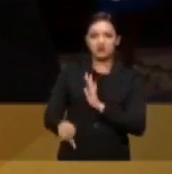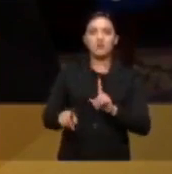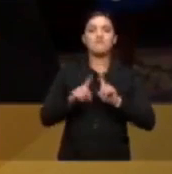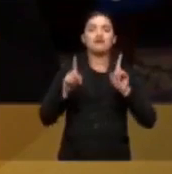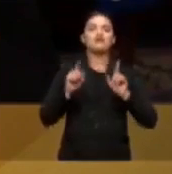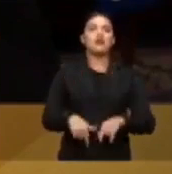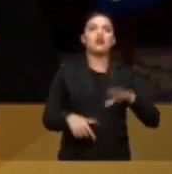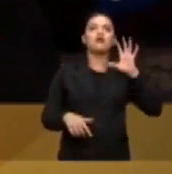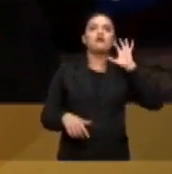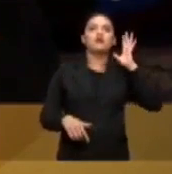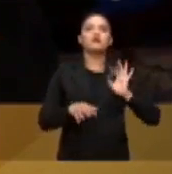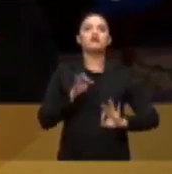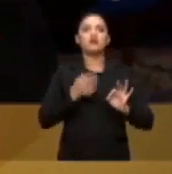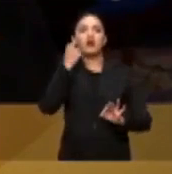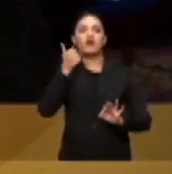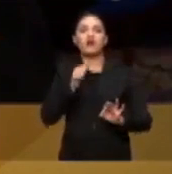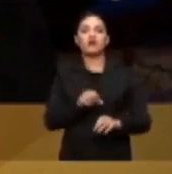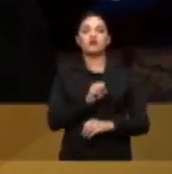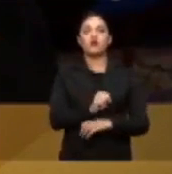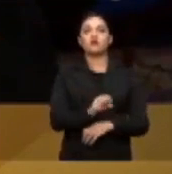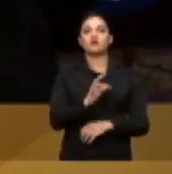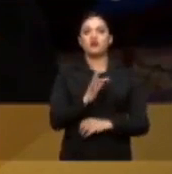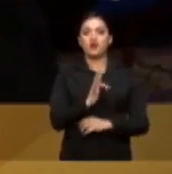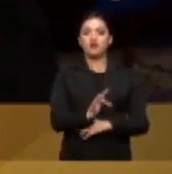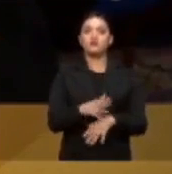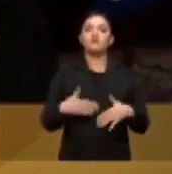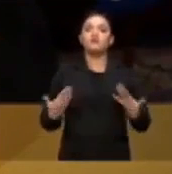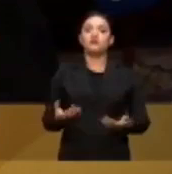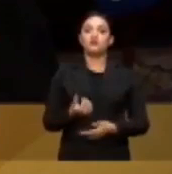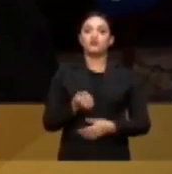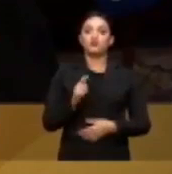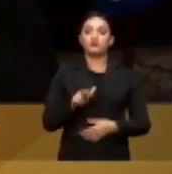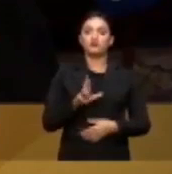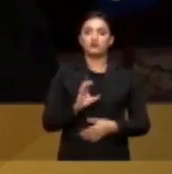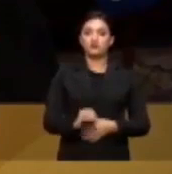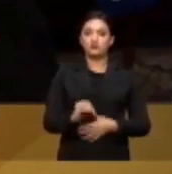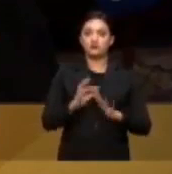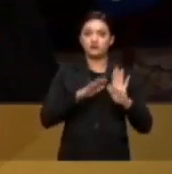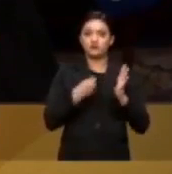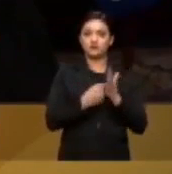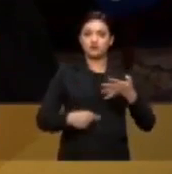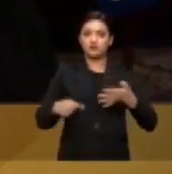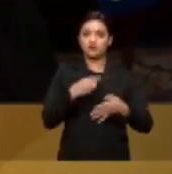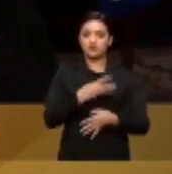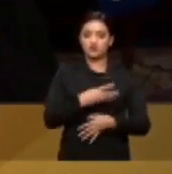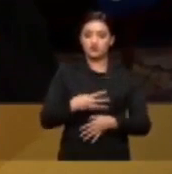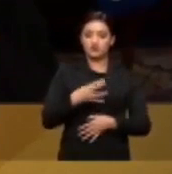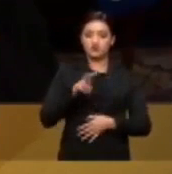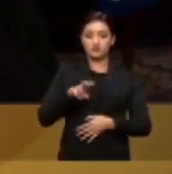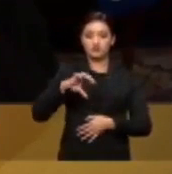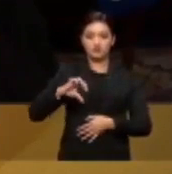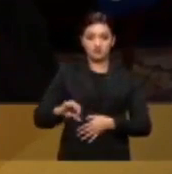pela Suprema Corte Brasileira. Assim, no agravo da reclamação 33.459, tem-se